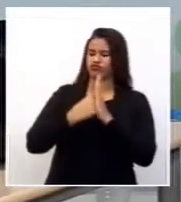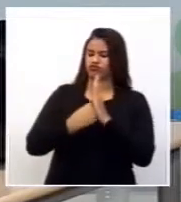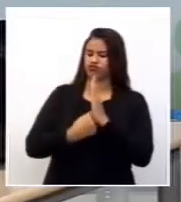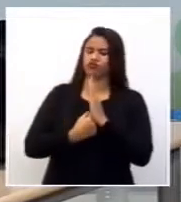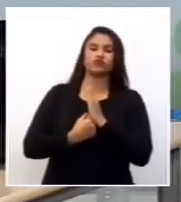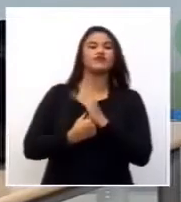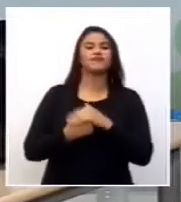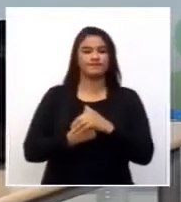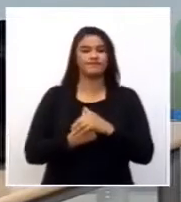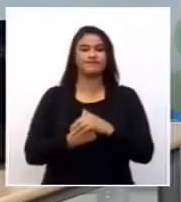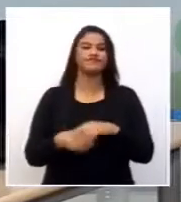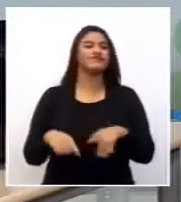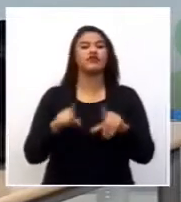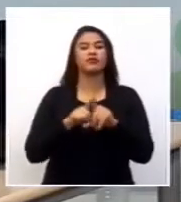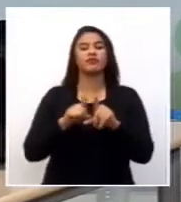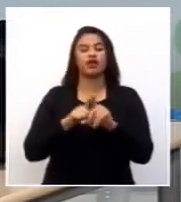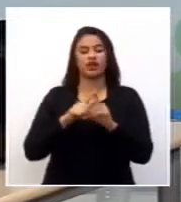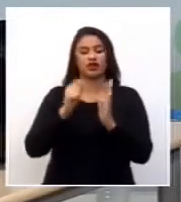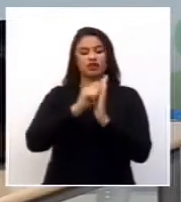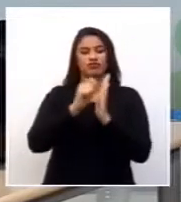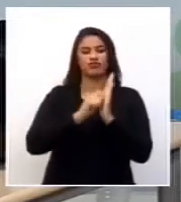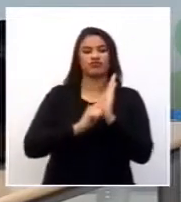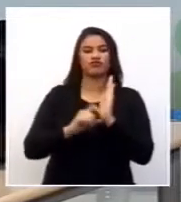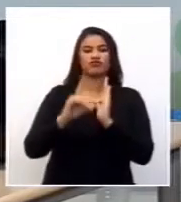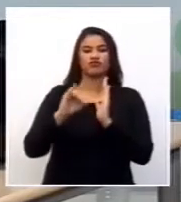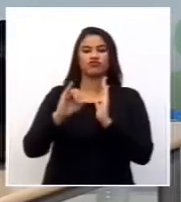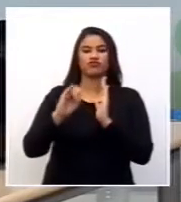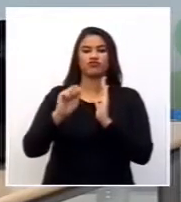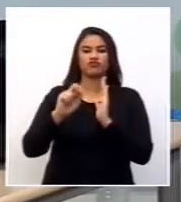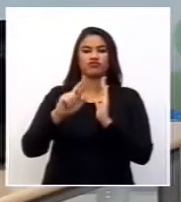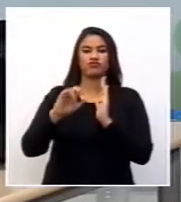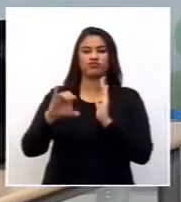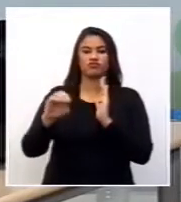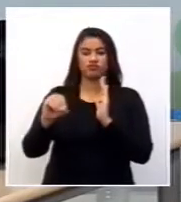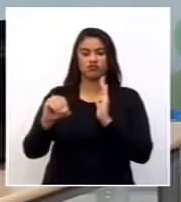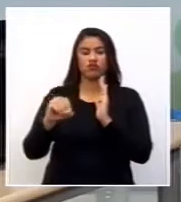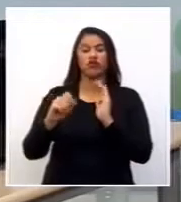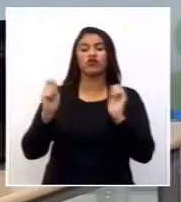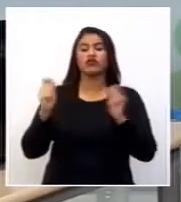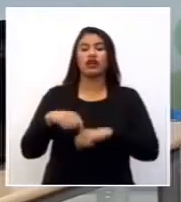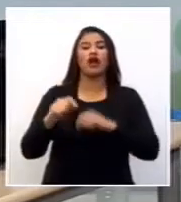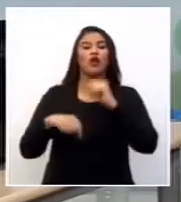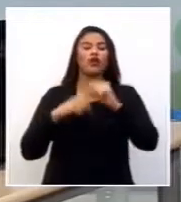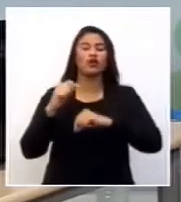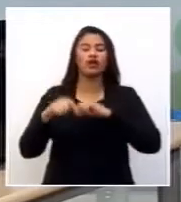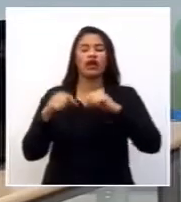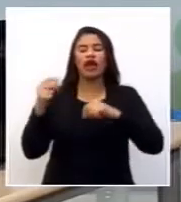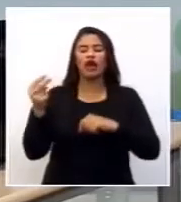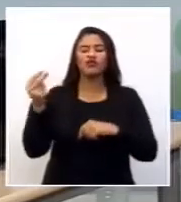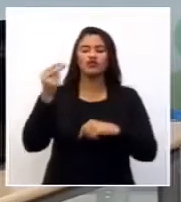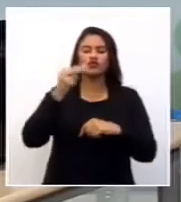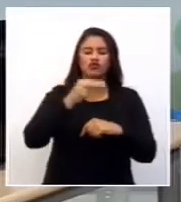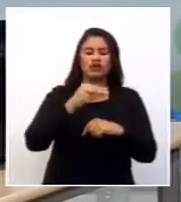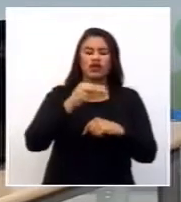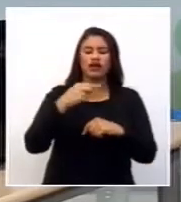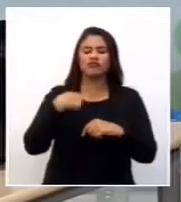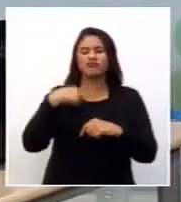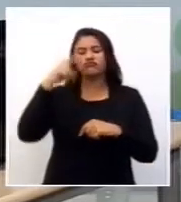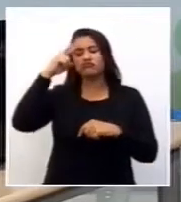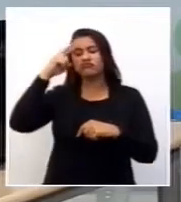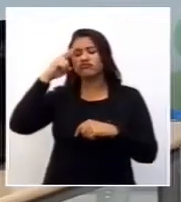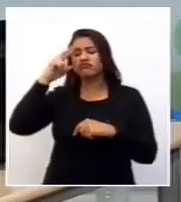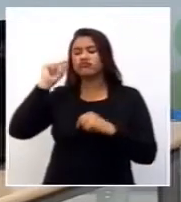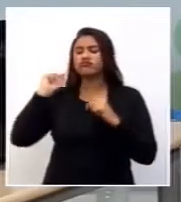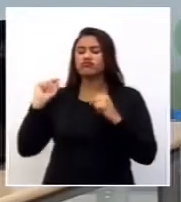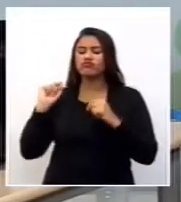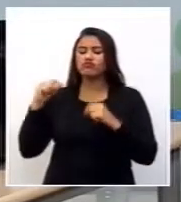permite também uma revisitação das suas práticas educacionais, pedagógicas, né? Então é necessário que assim, nesse momento, nós vamos